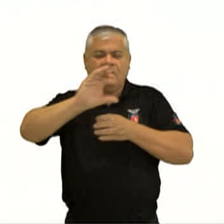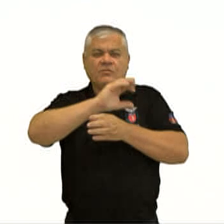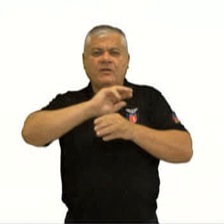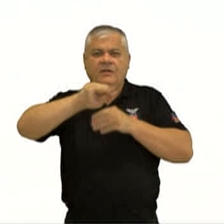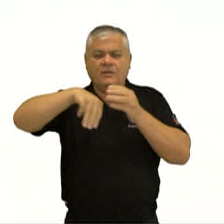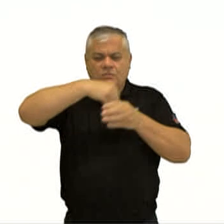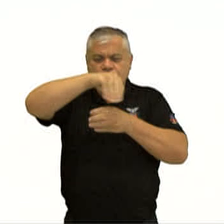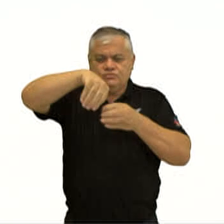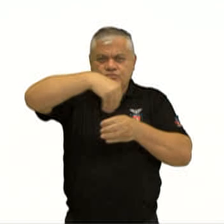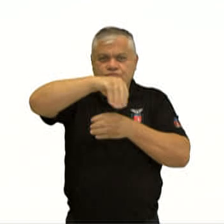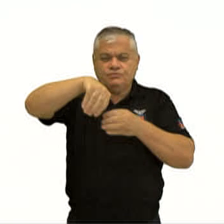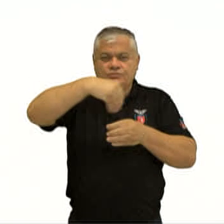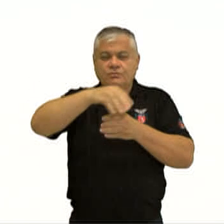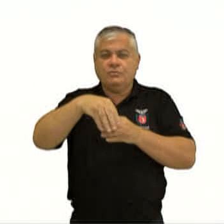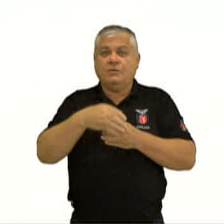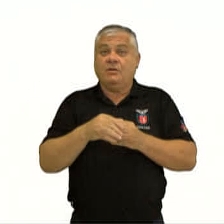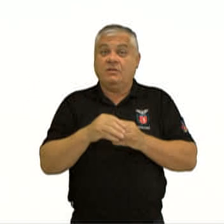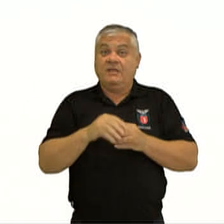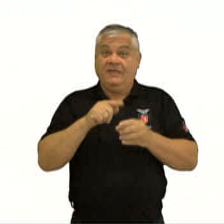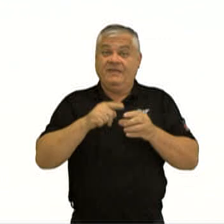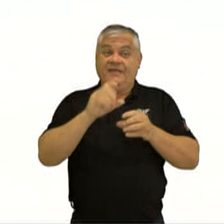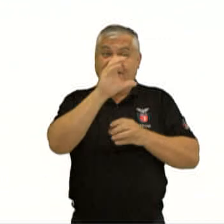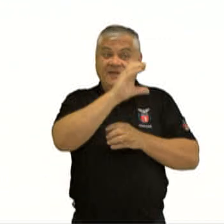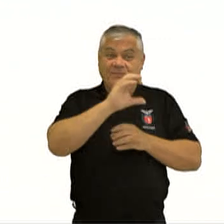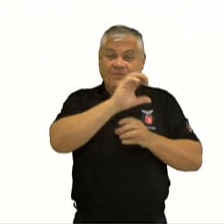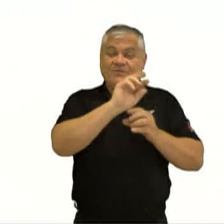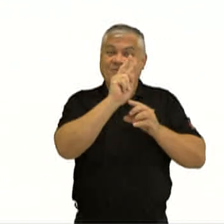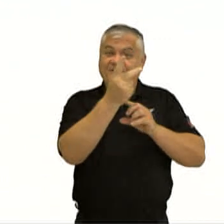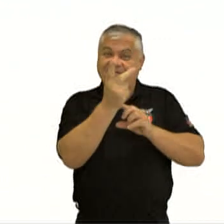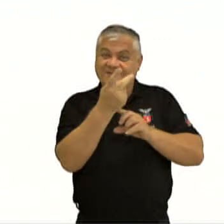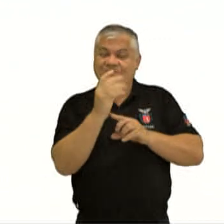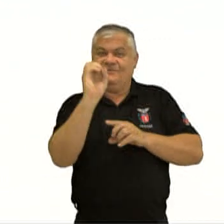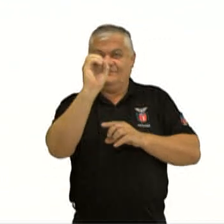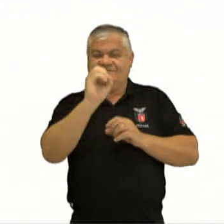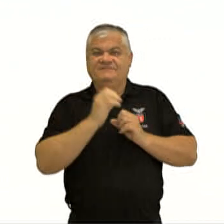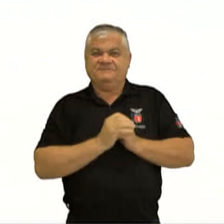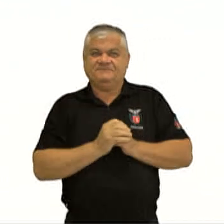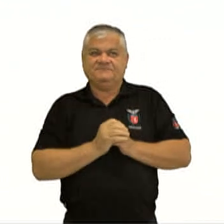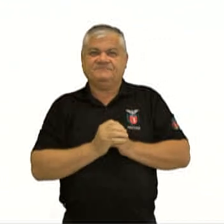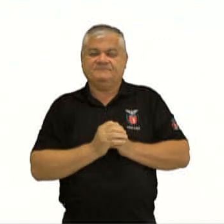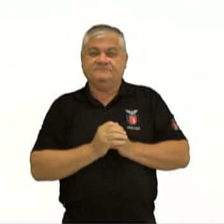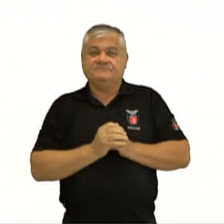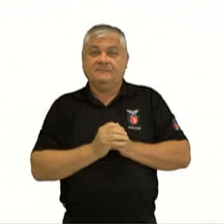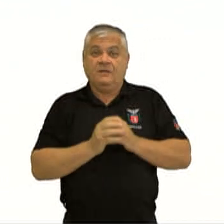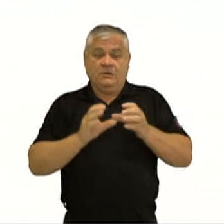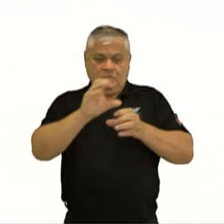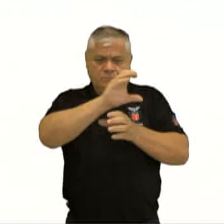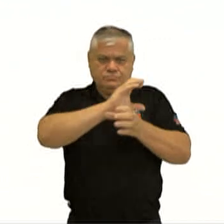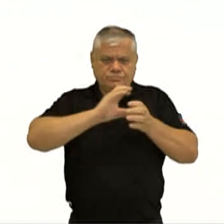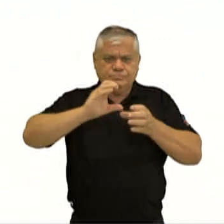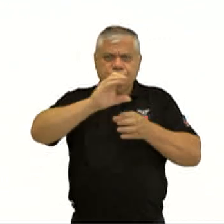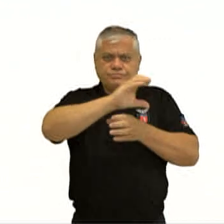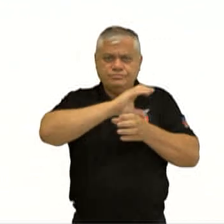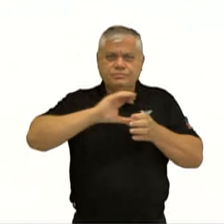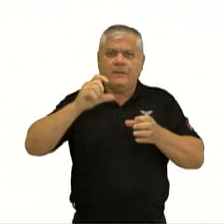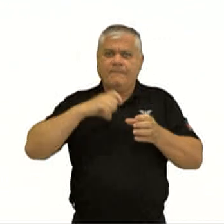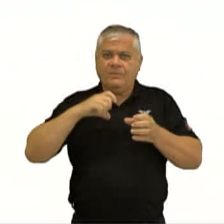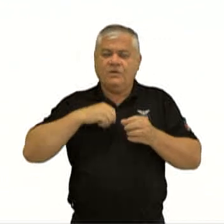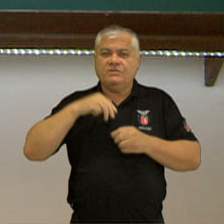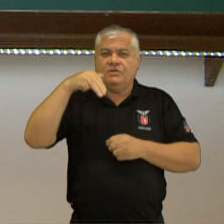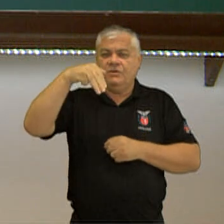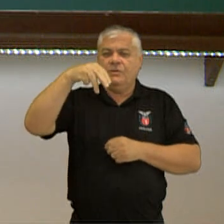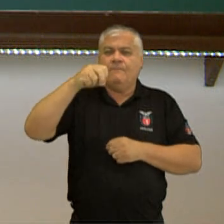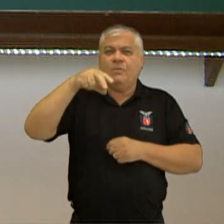por compostos orgânicos como carbono, hidrogênio e oxigênio. Os carboidratos podem ser classificados como